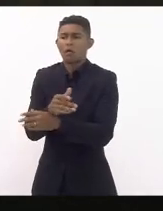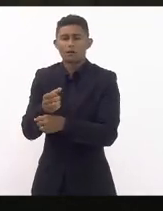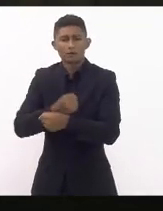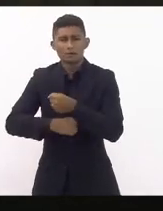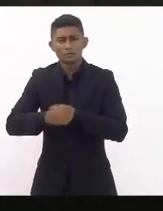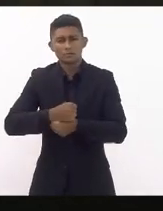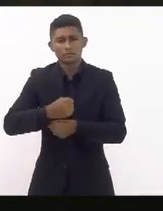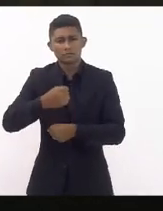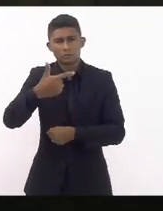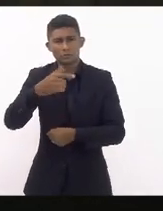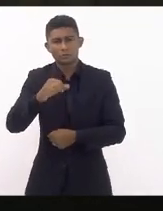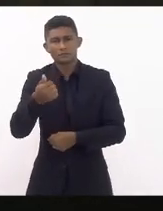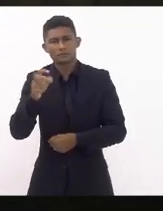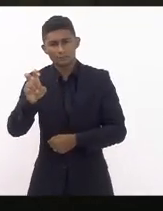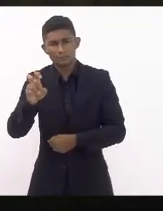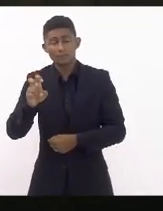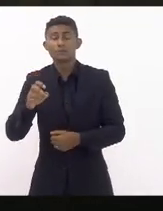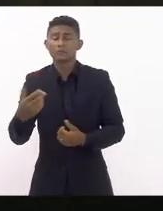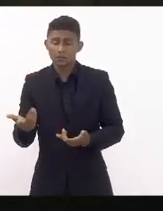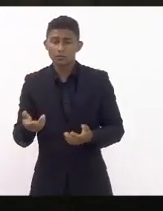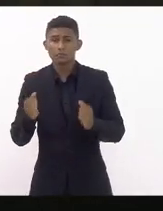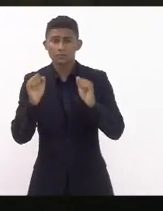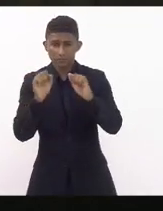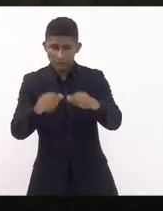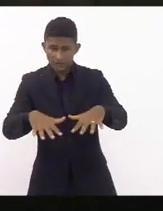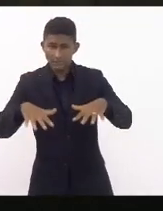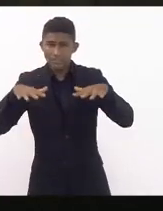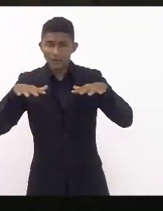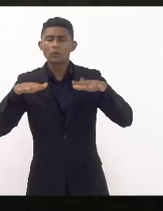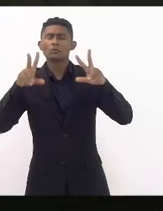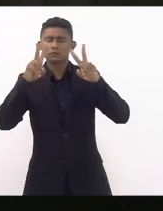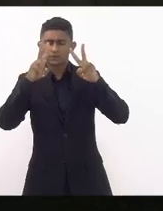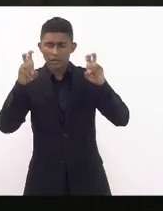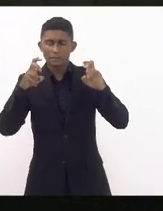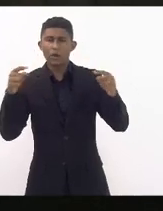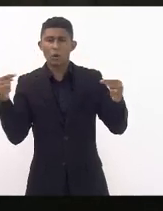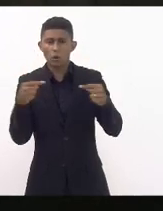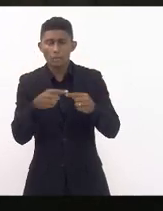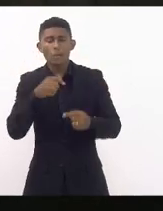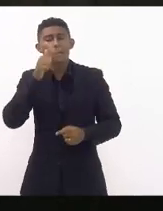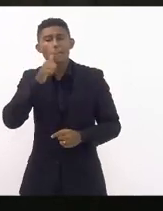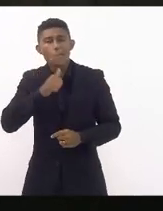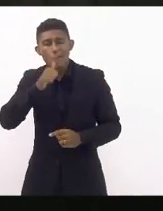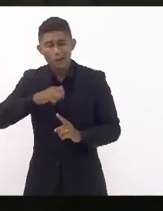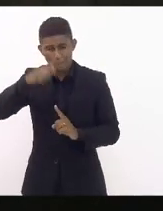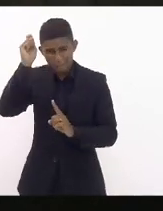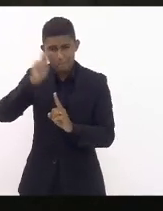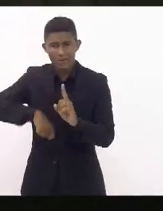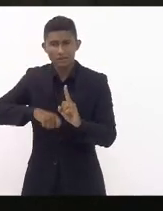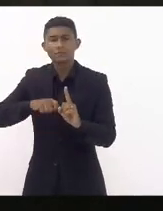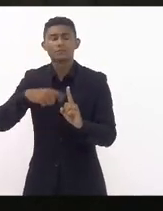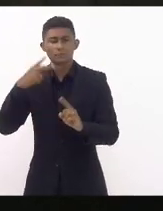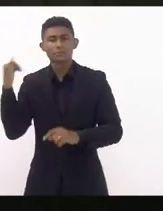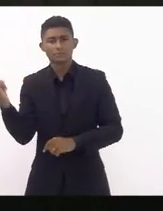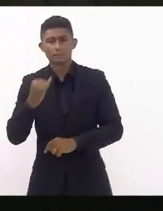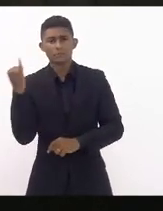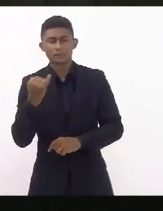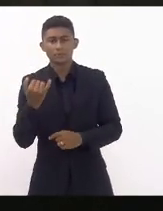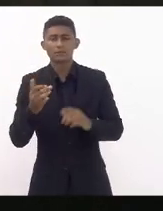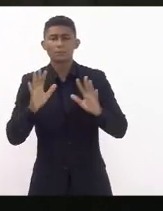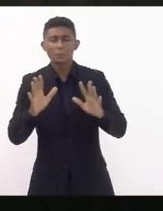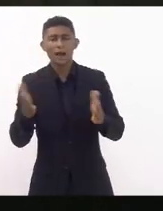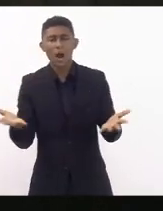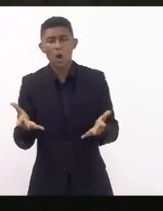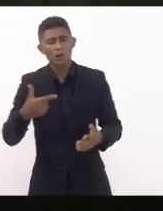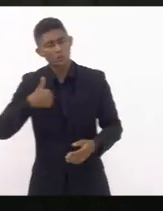nós estamos em sessões temáticas, né, no mês das mulheres, e isso para a gente é muito importante. Agora, não